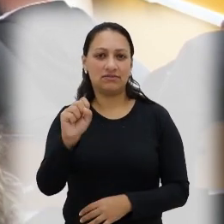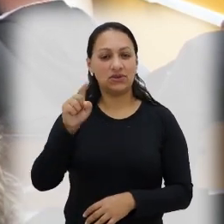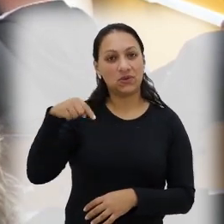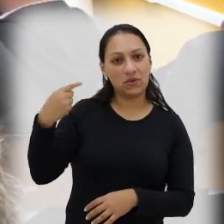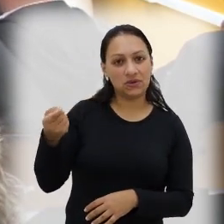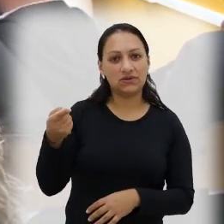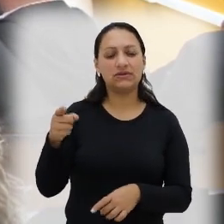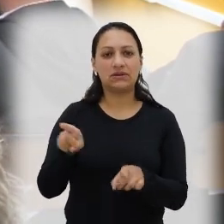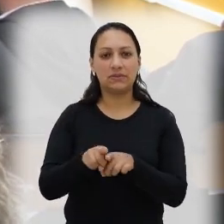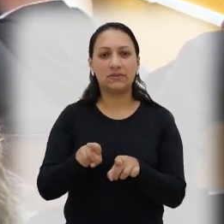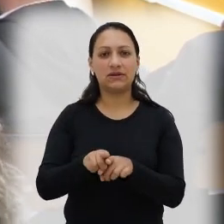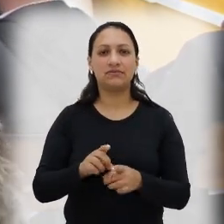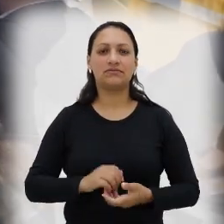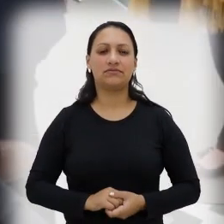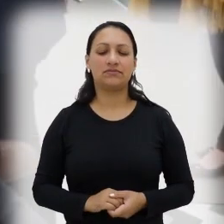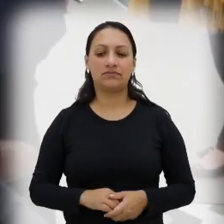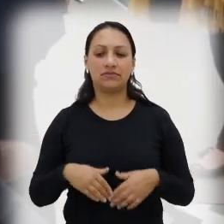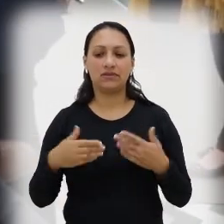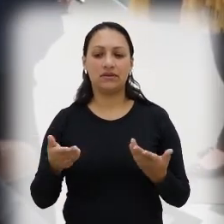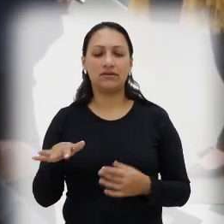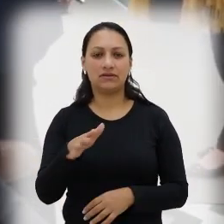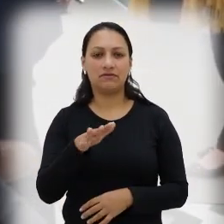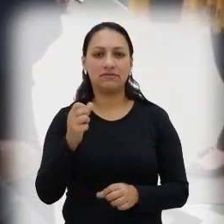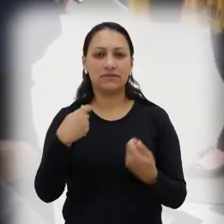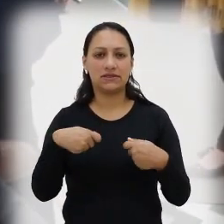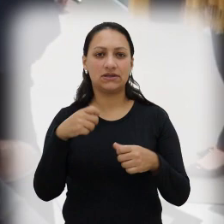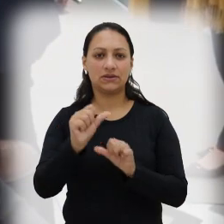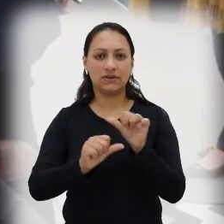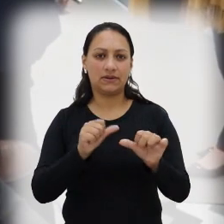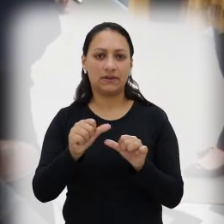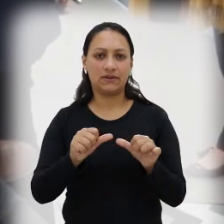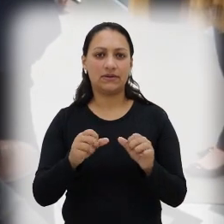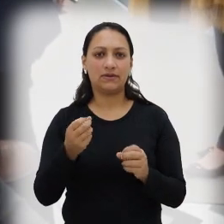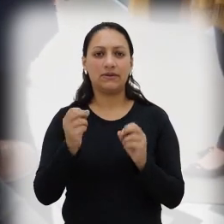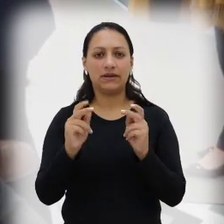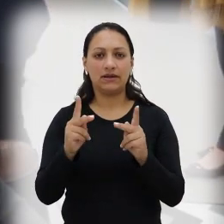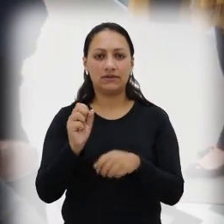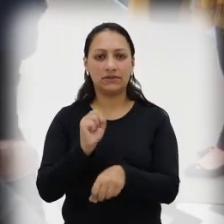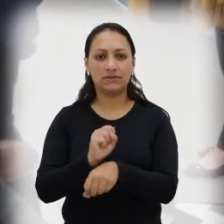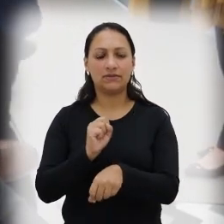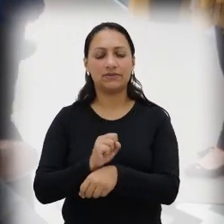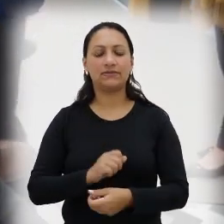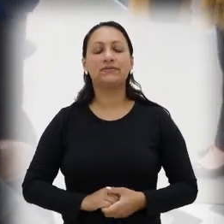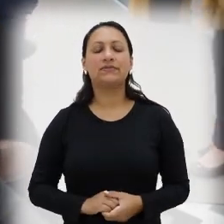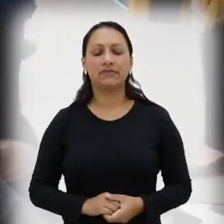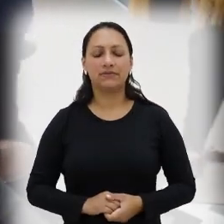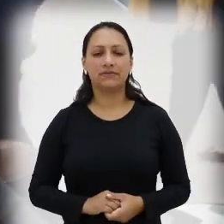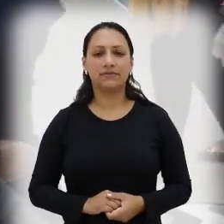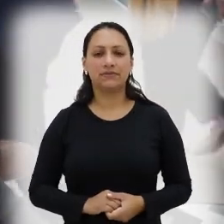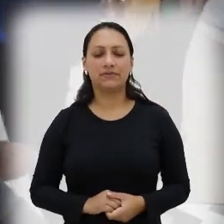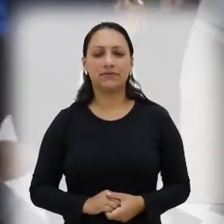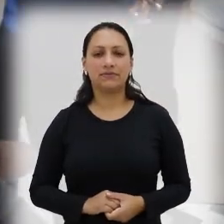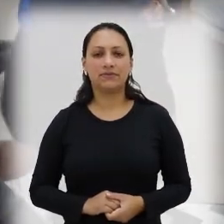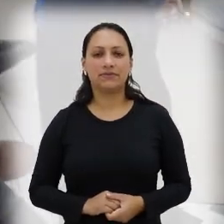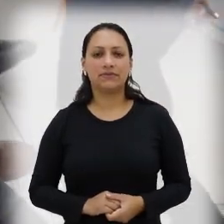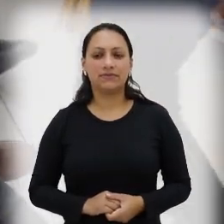já fixas. Sim. Então, talvez eu tenha que trocar. Mas tudo bem, eu aguardo, então. Obrigada. Tá bem.